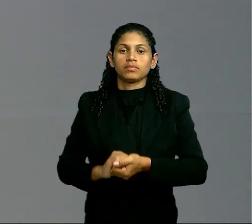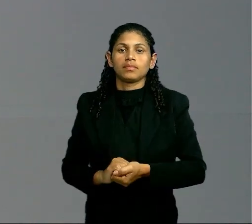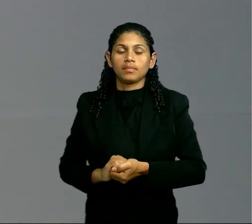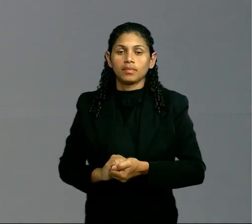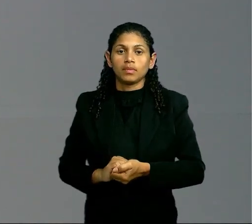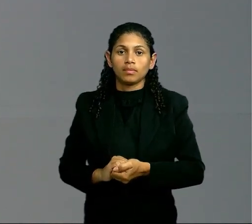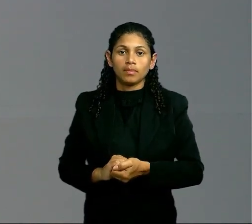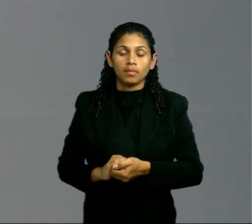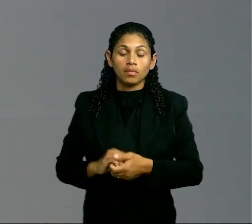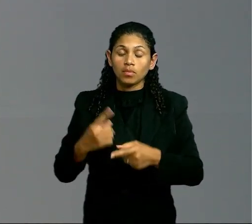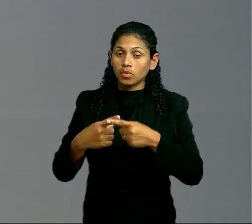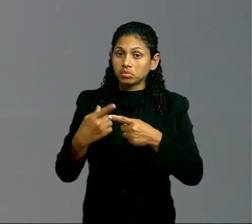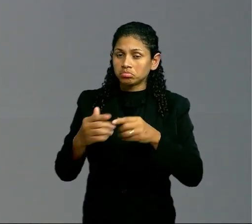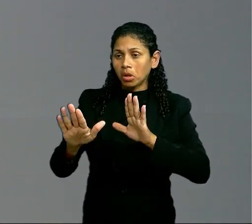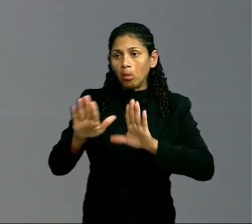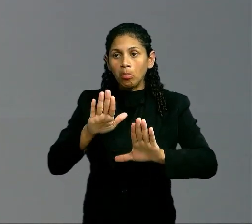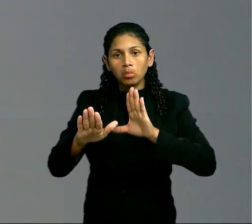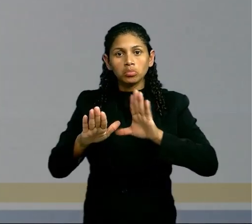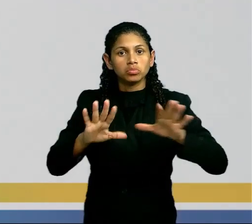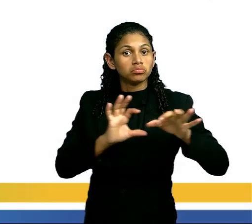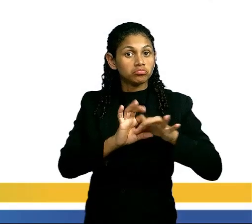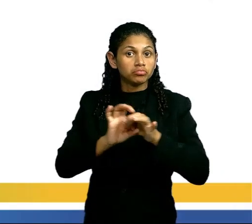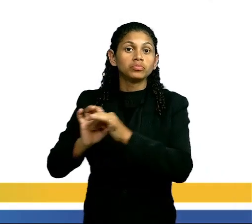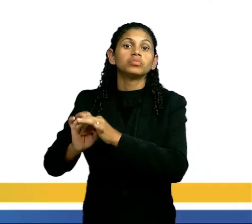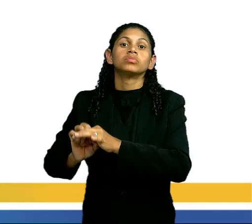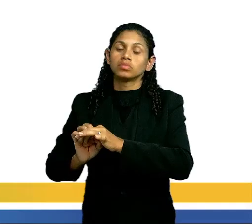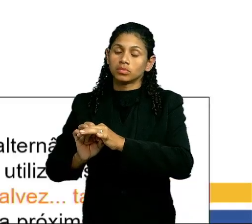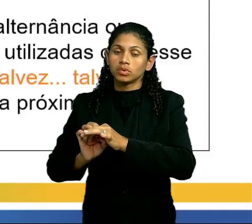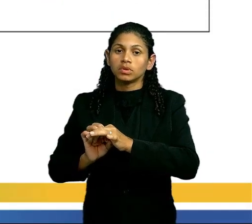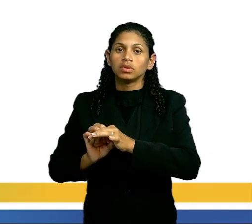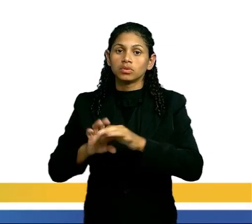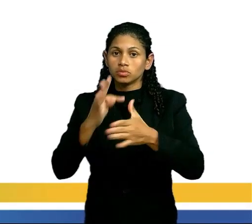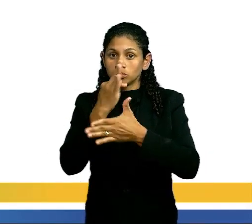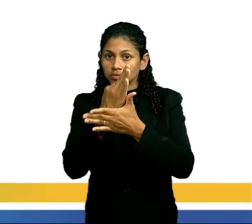podem exercer essa questão adversativa também.